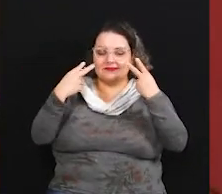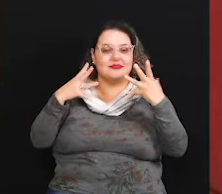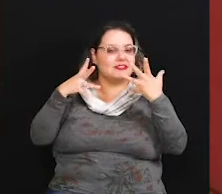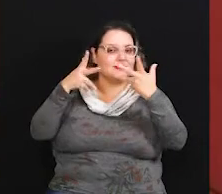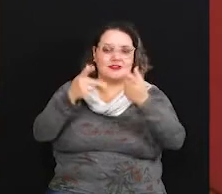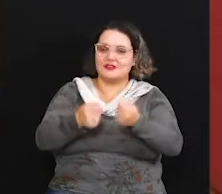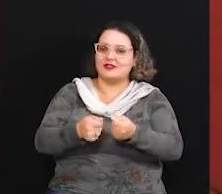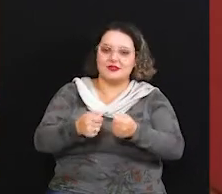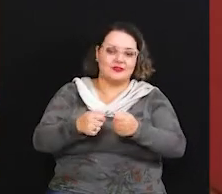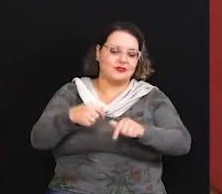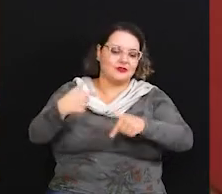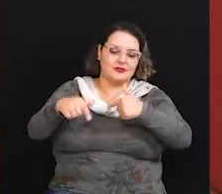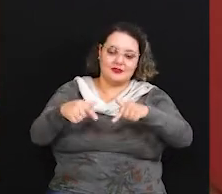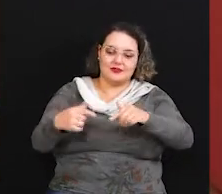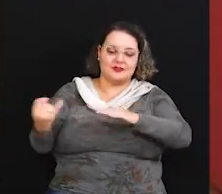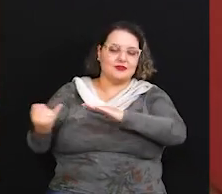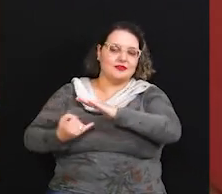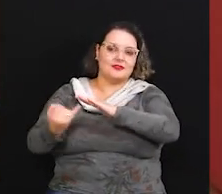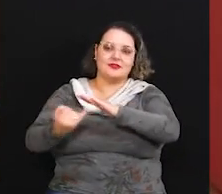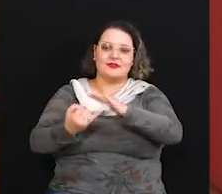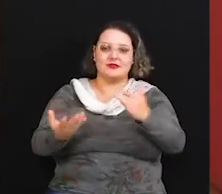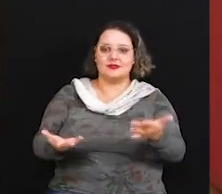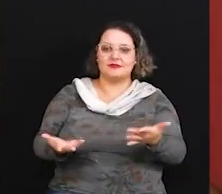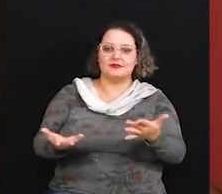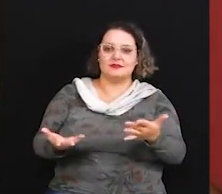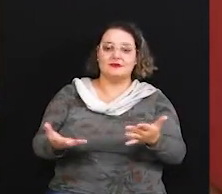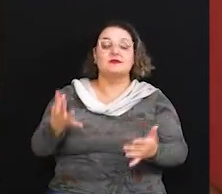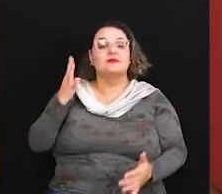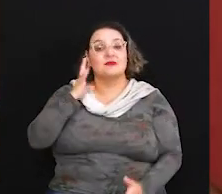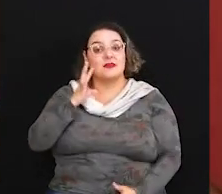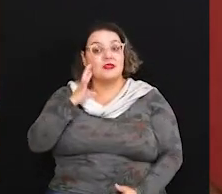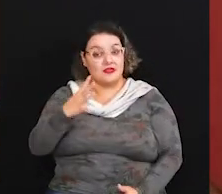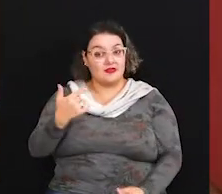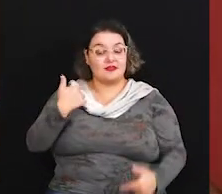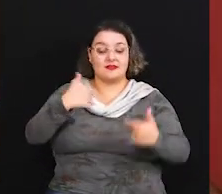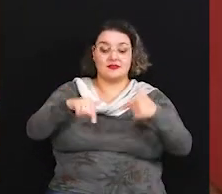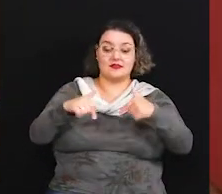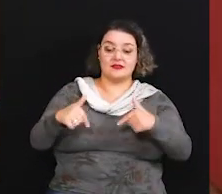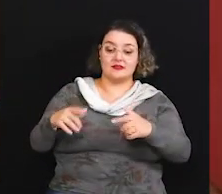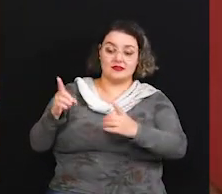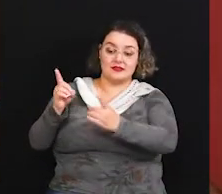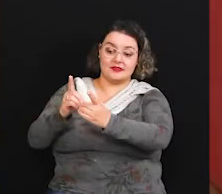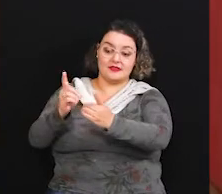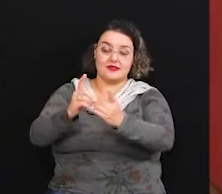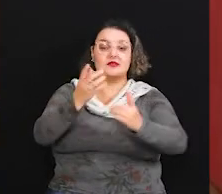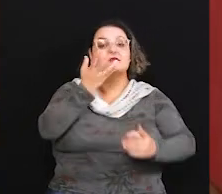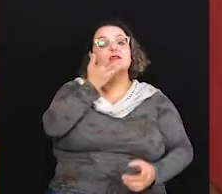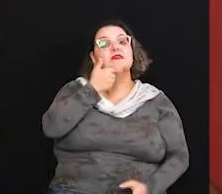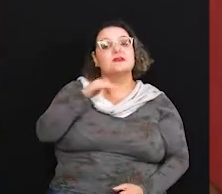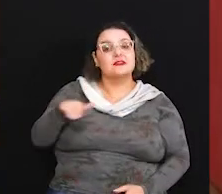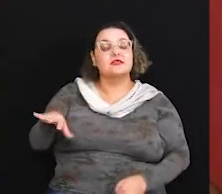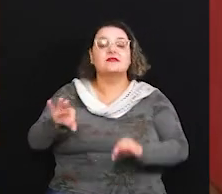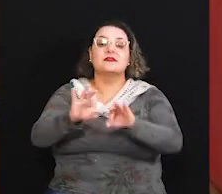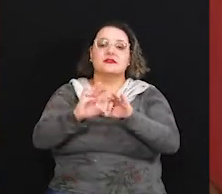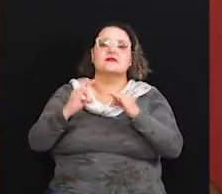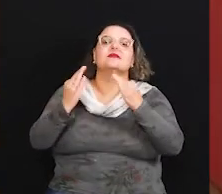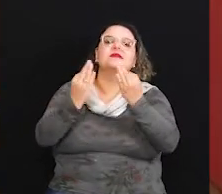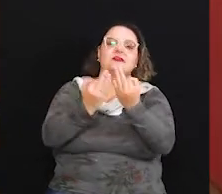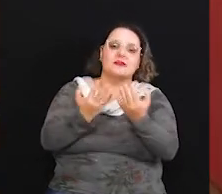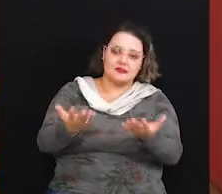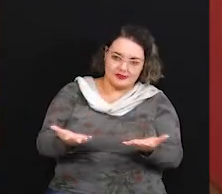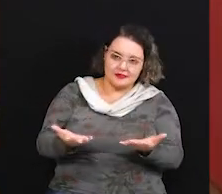você vê, de todos os funcionários da instituição, um lugar muito bacana de se trabalhar, de atender as crianças e